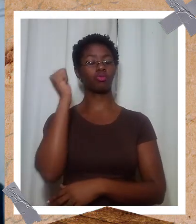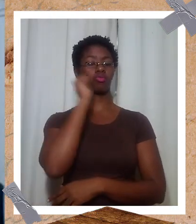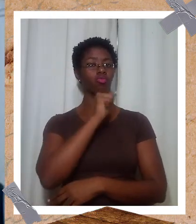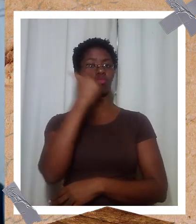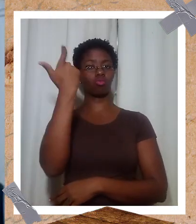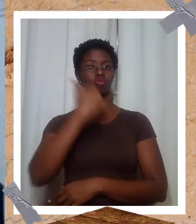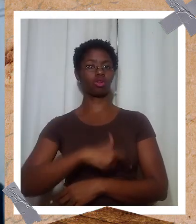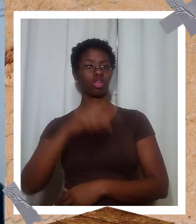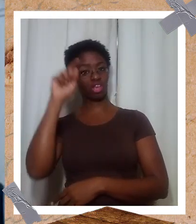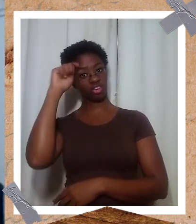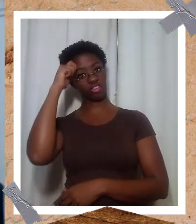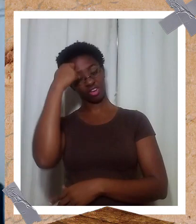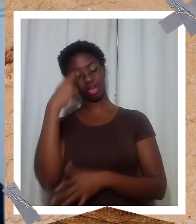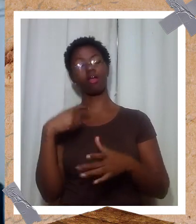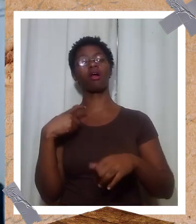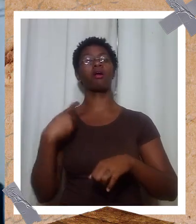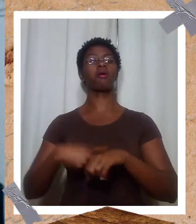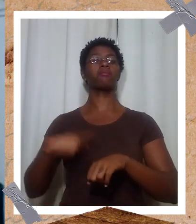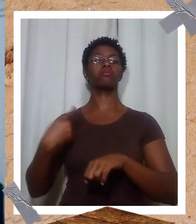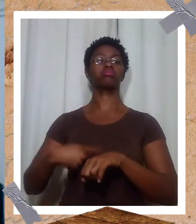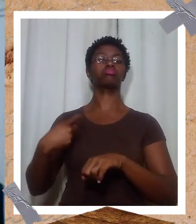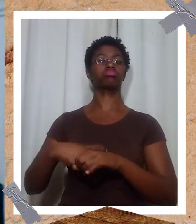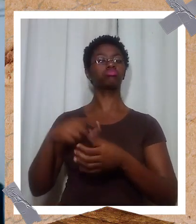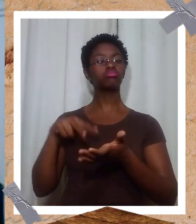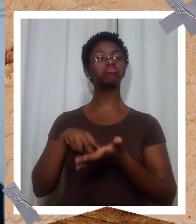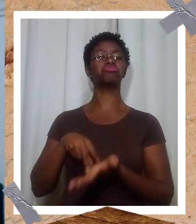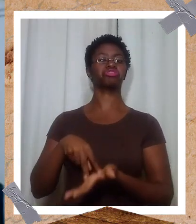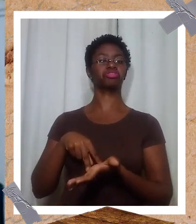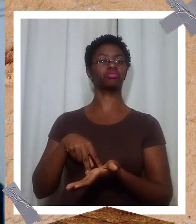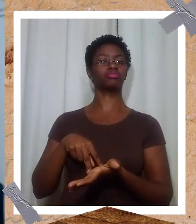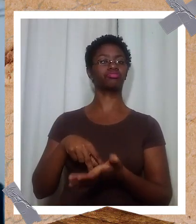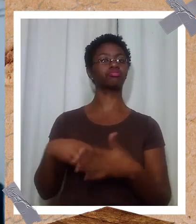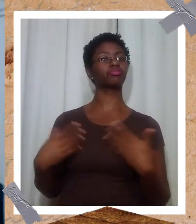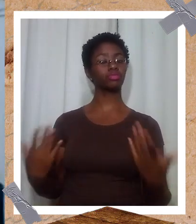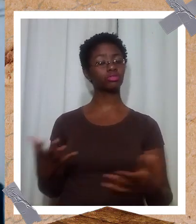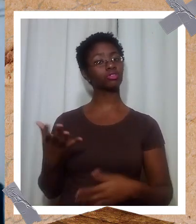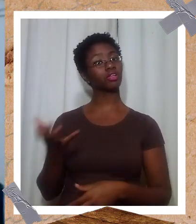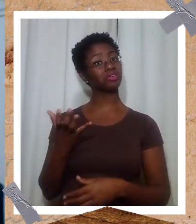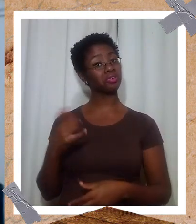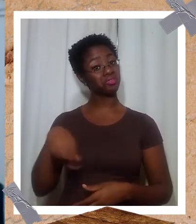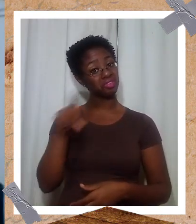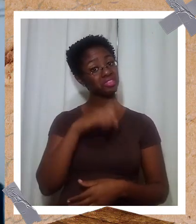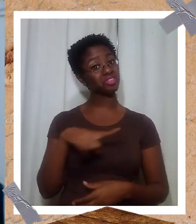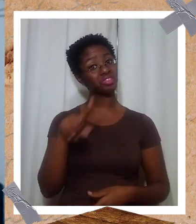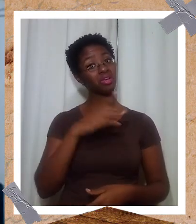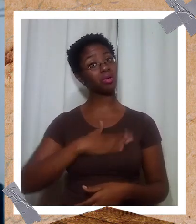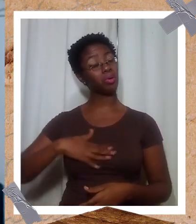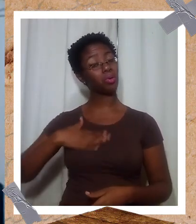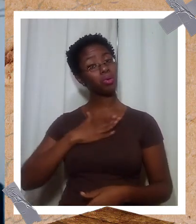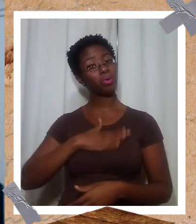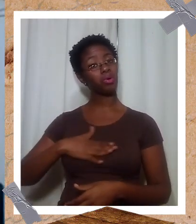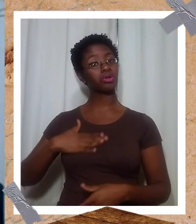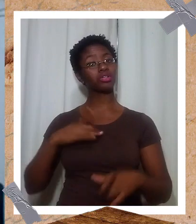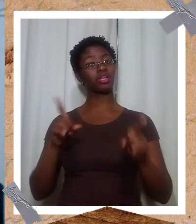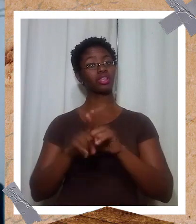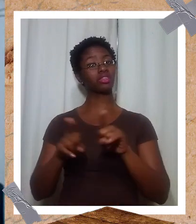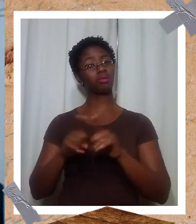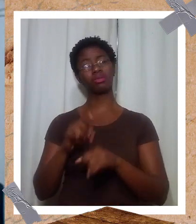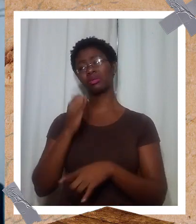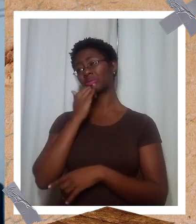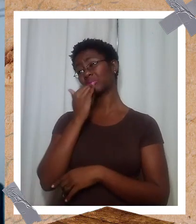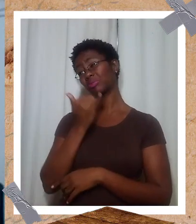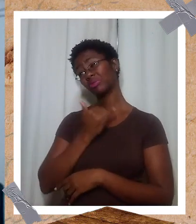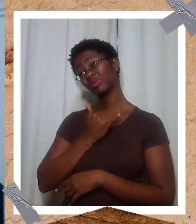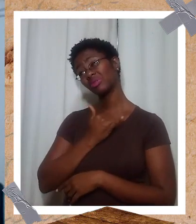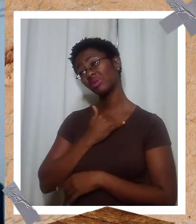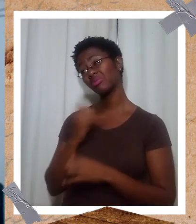somos resistentes e resilientes. Esperamos que vocês gostem e que a Alana Francisca nos perdoe